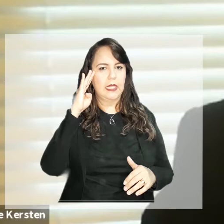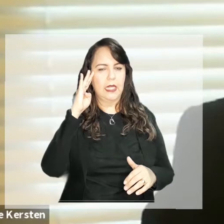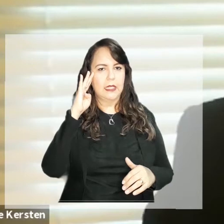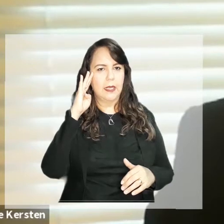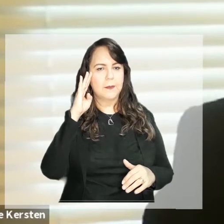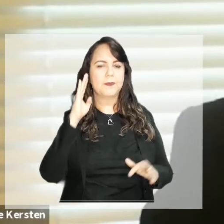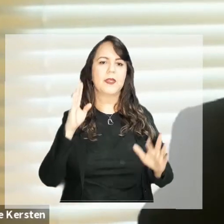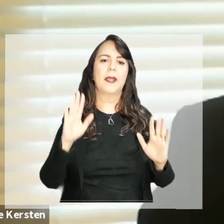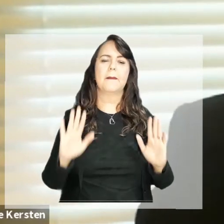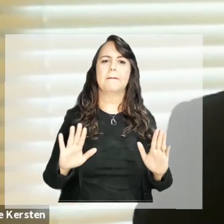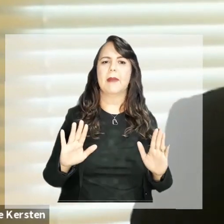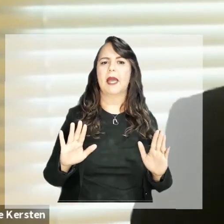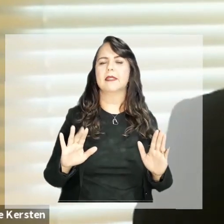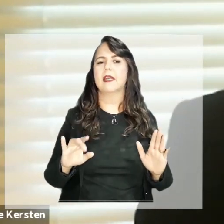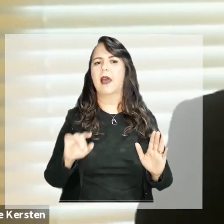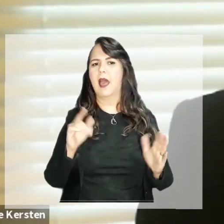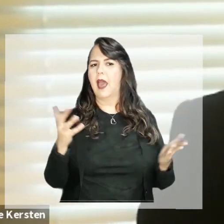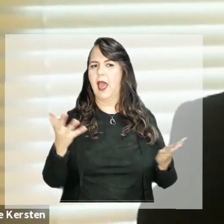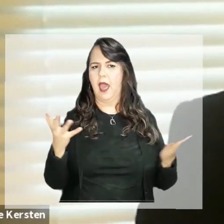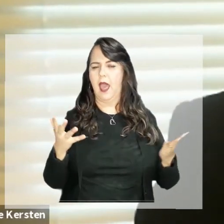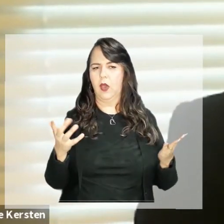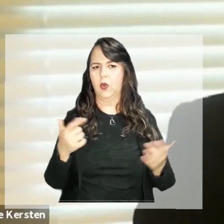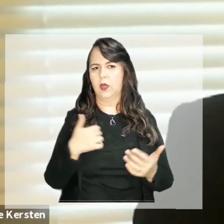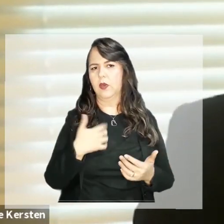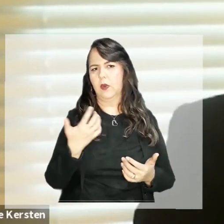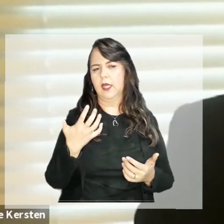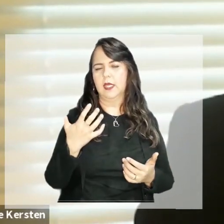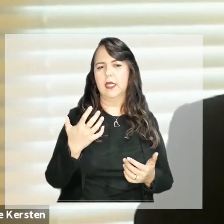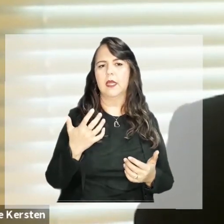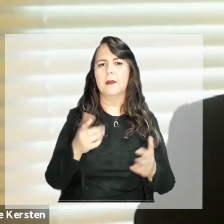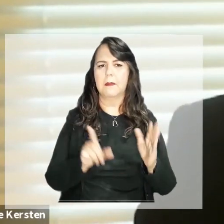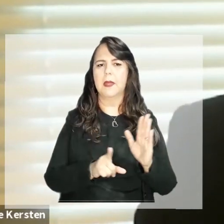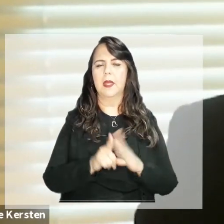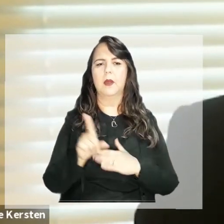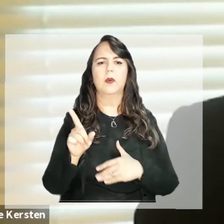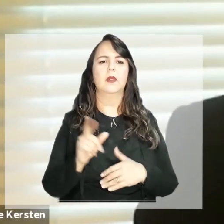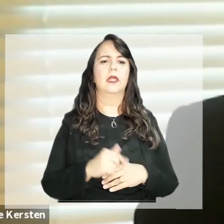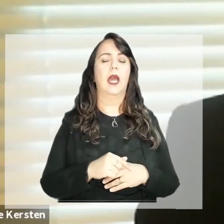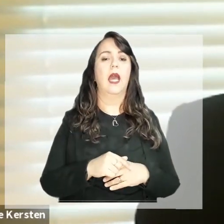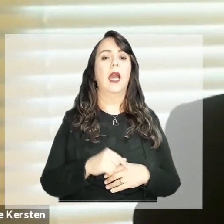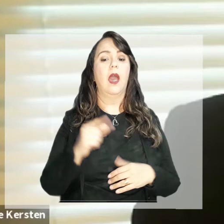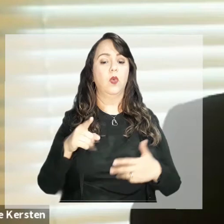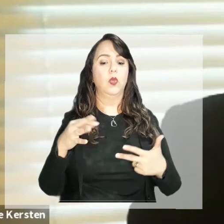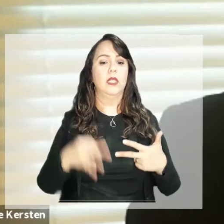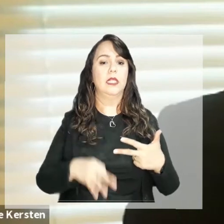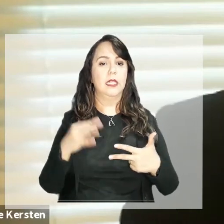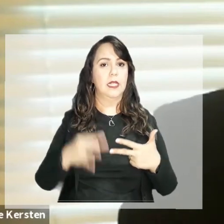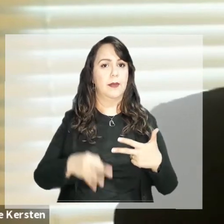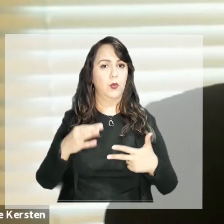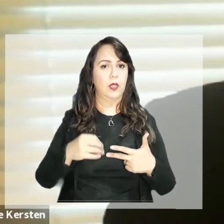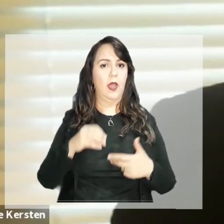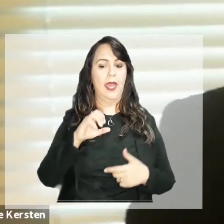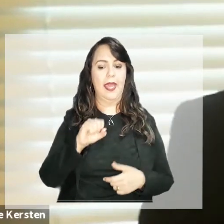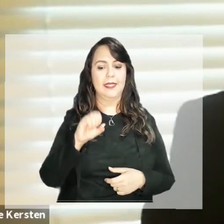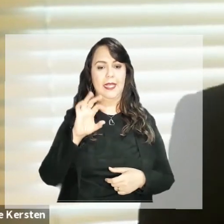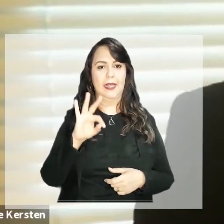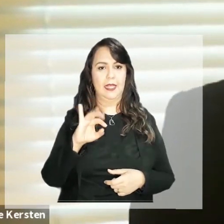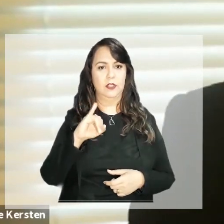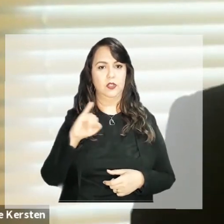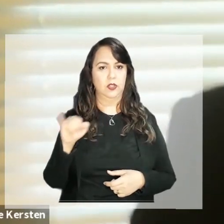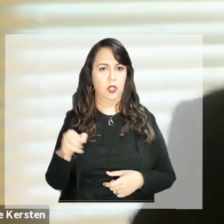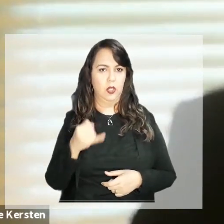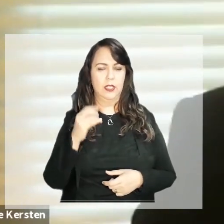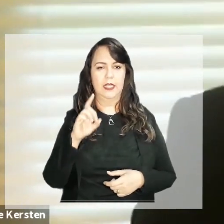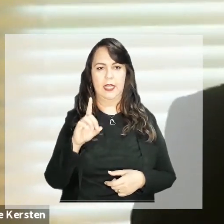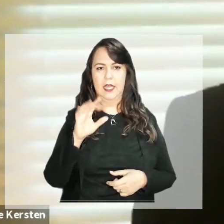primeira intervenção que faço, o Tribunal de Justiça do Distrito Federal e dos Territórios criou recentemente um centro